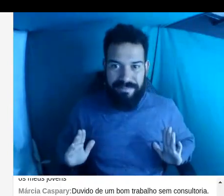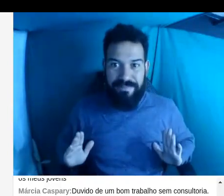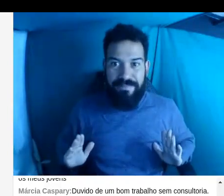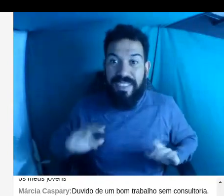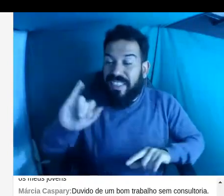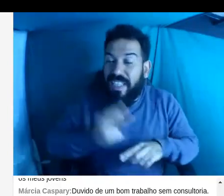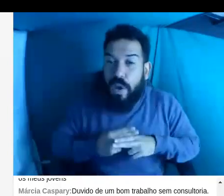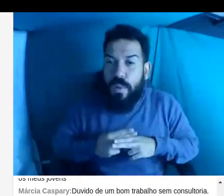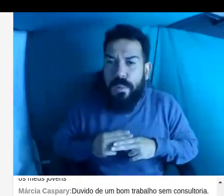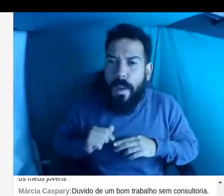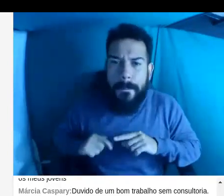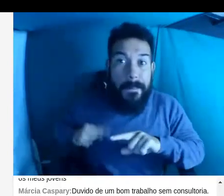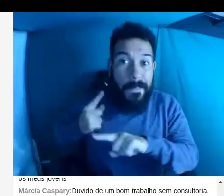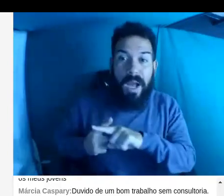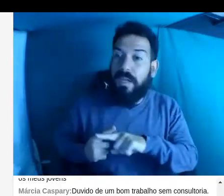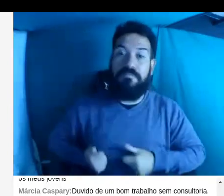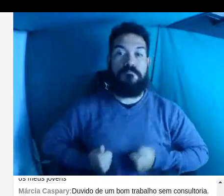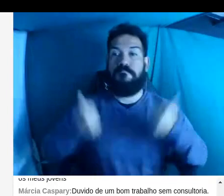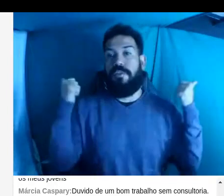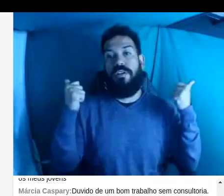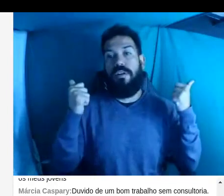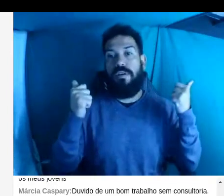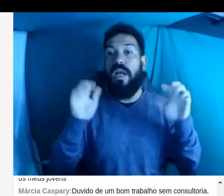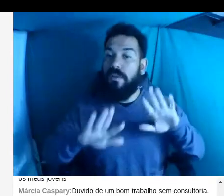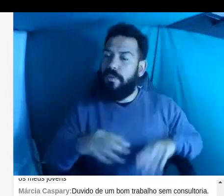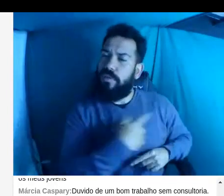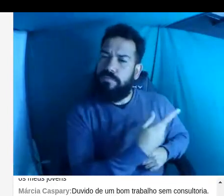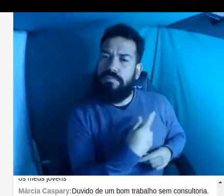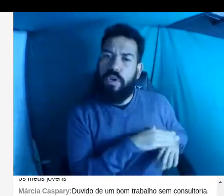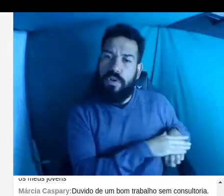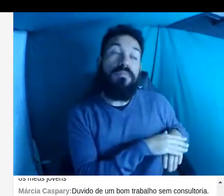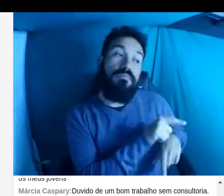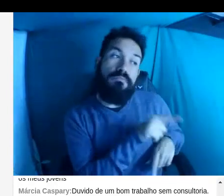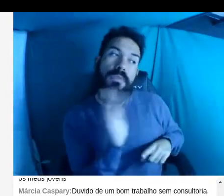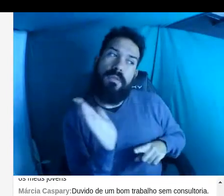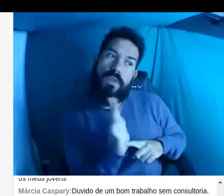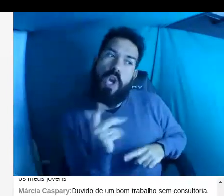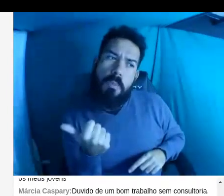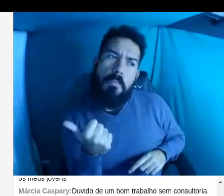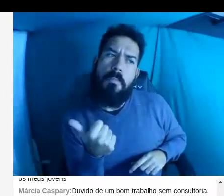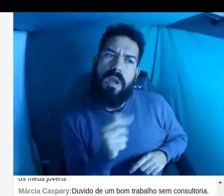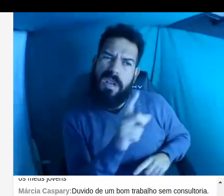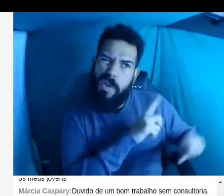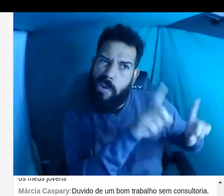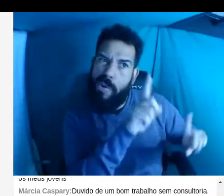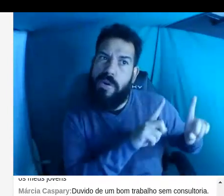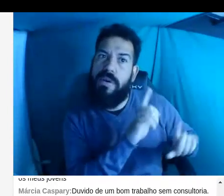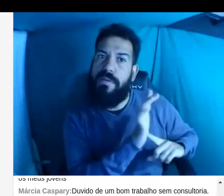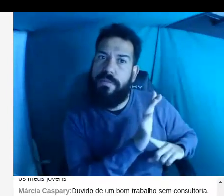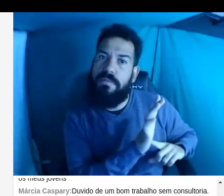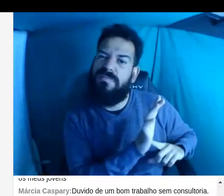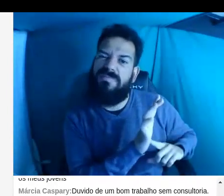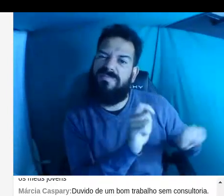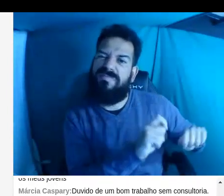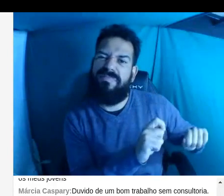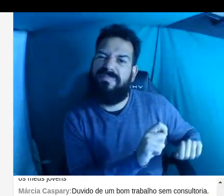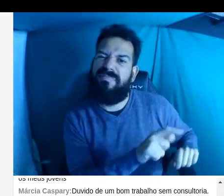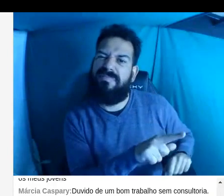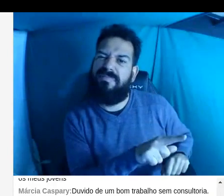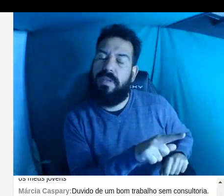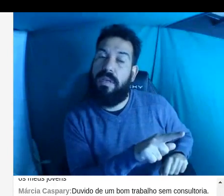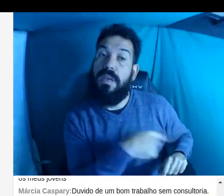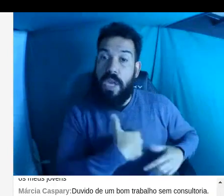a gente conversa, olha, tal filme aqui, poxa, tem uns filmes aí que dá e tal. E eu gosto muito